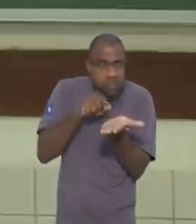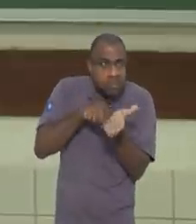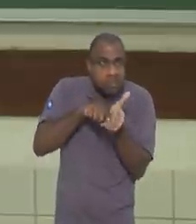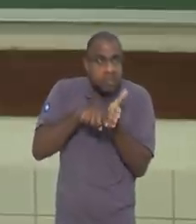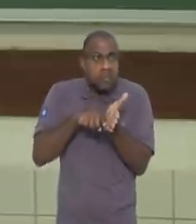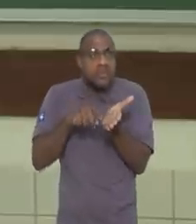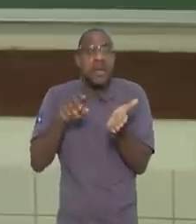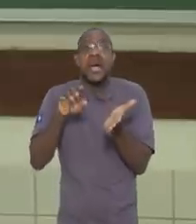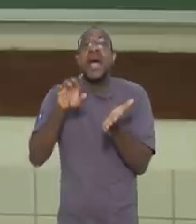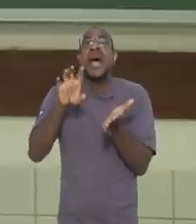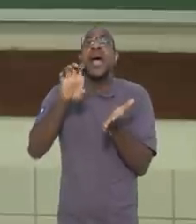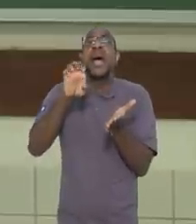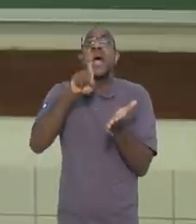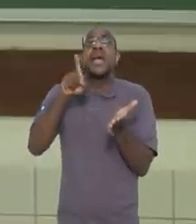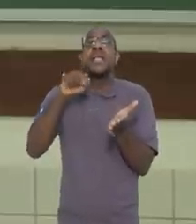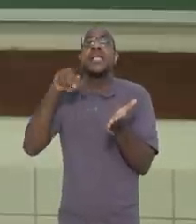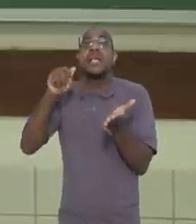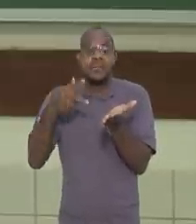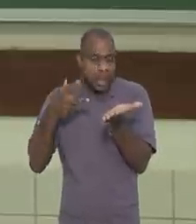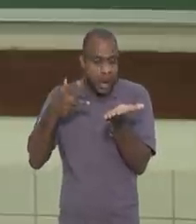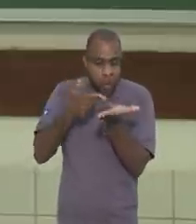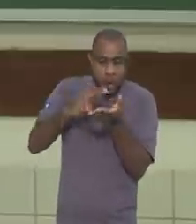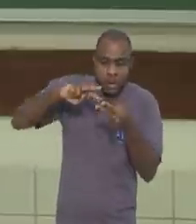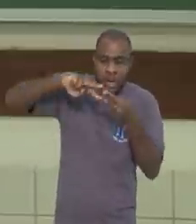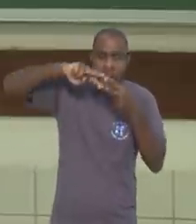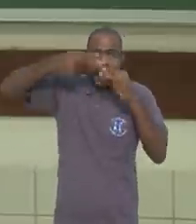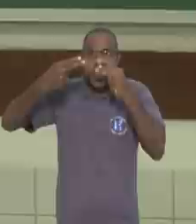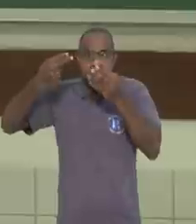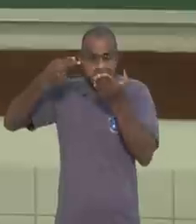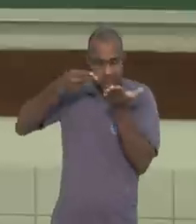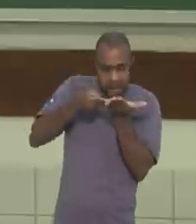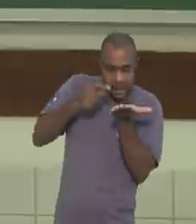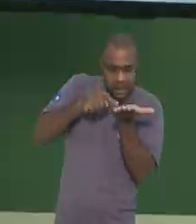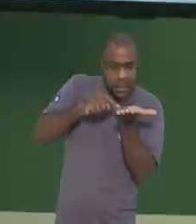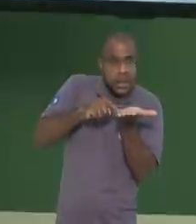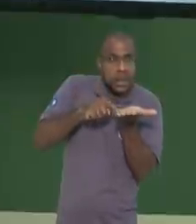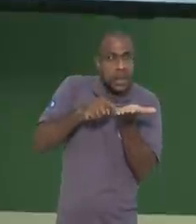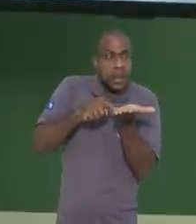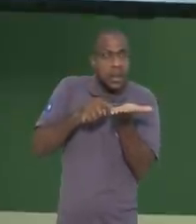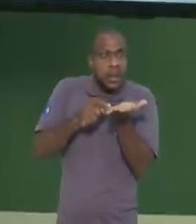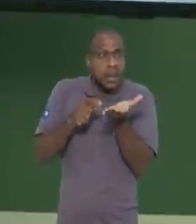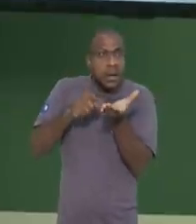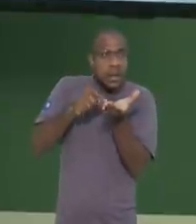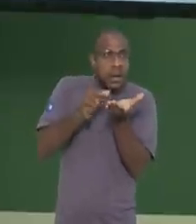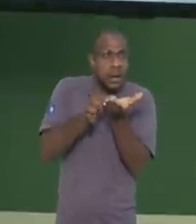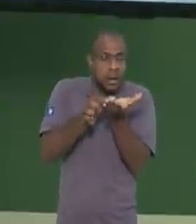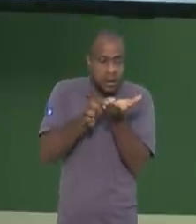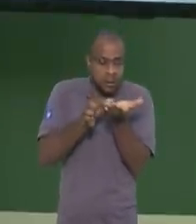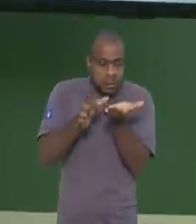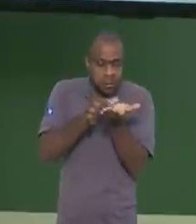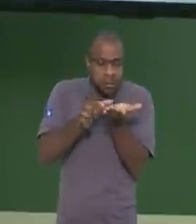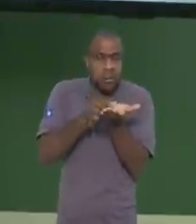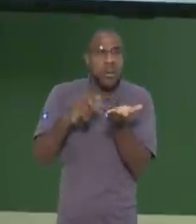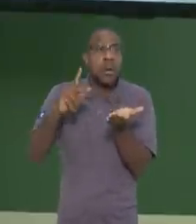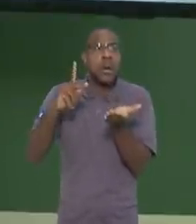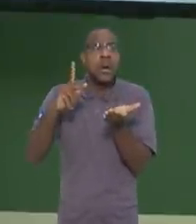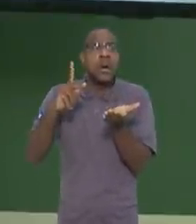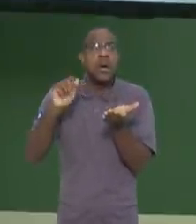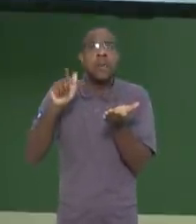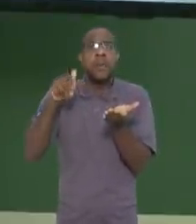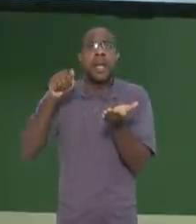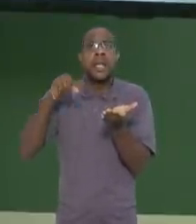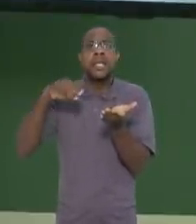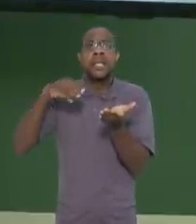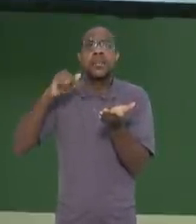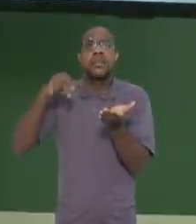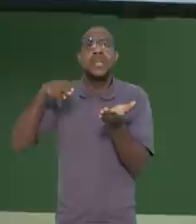vai lá e corta esse pedaço do DNA do vírus, por exemplo. Vai lá e coloca num vetor, que é um plasmídio. O que é um plasmídio? Você já ouviu falar